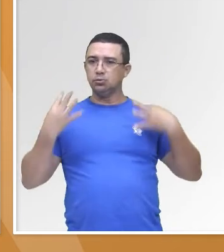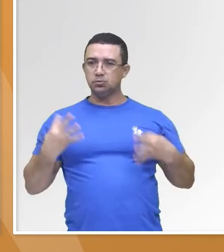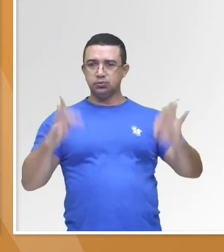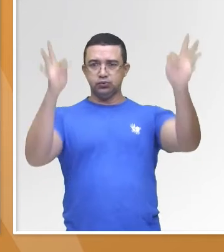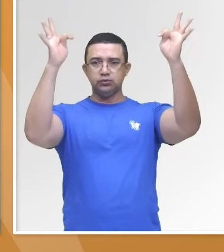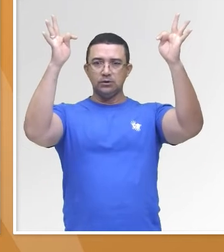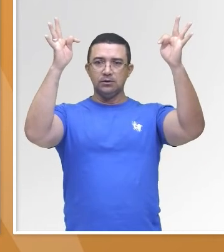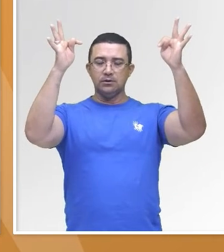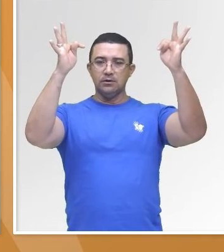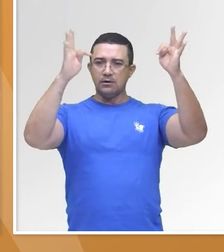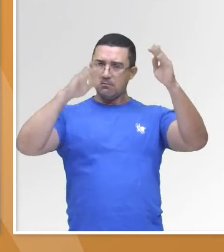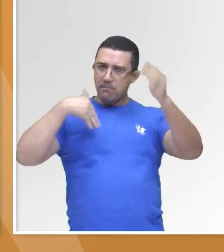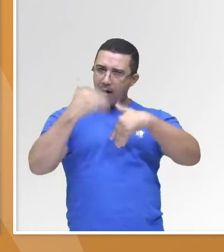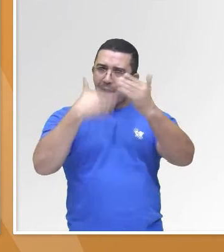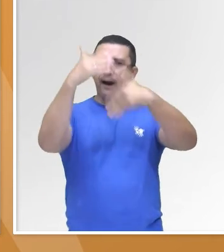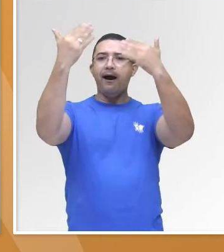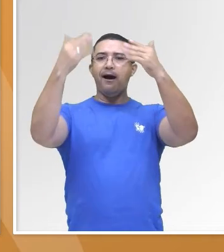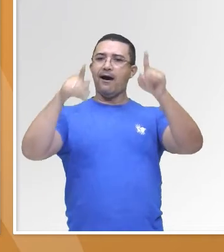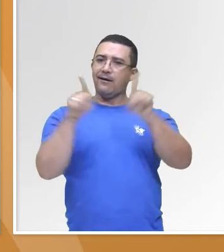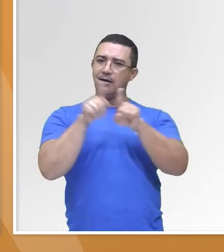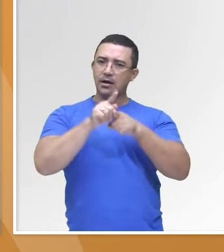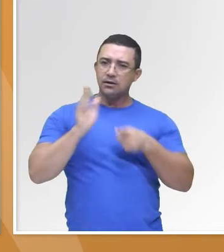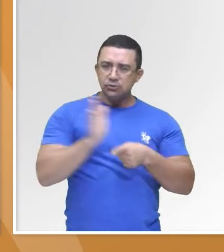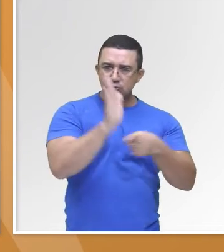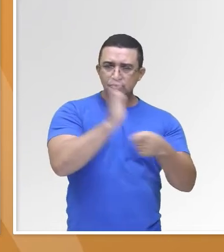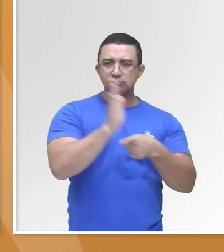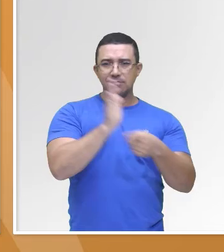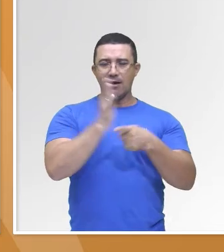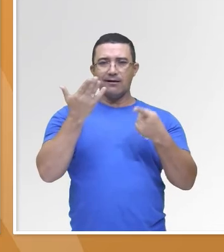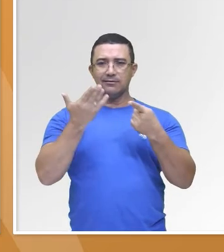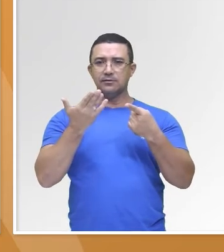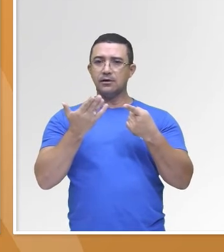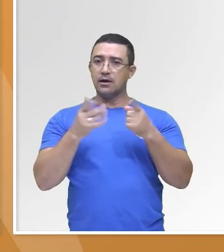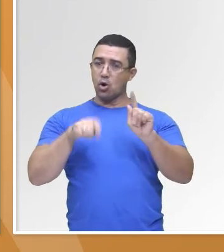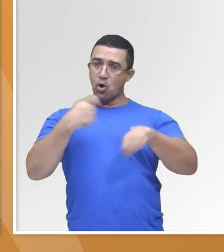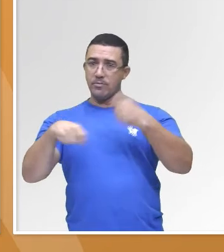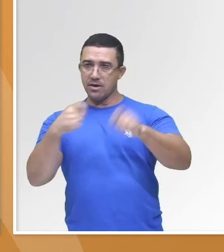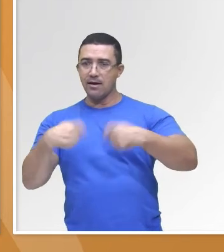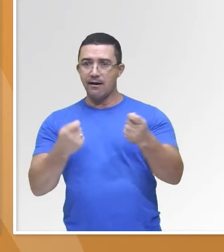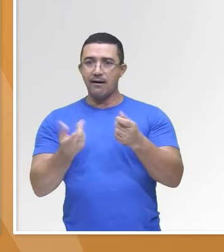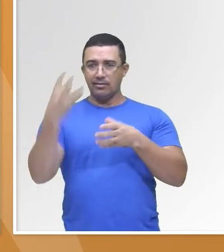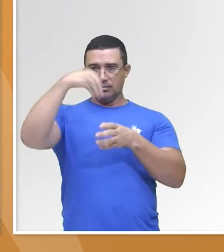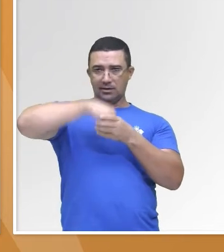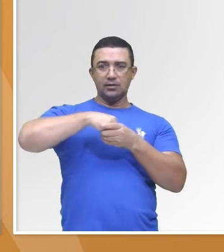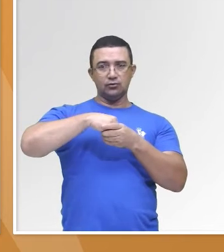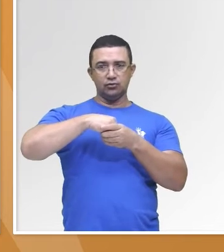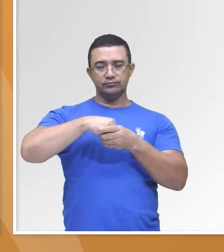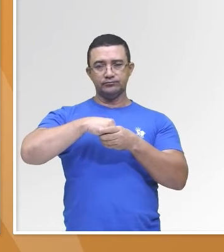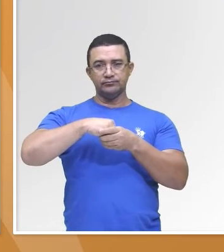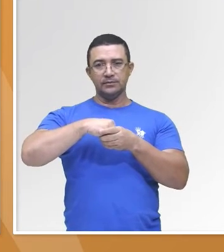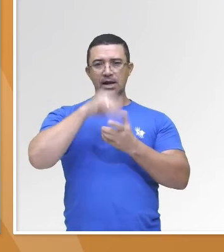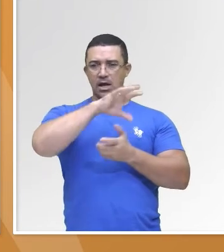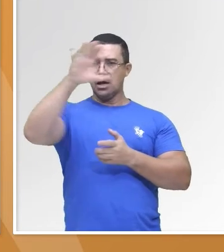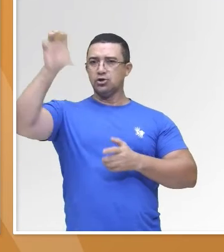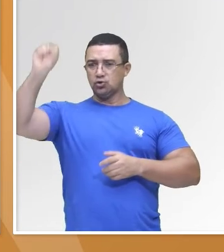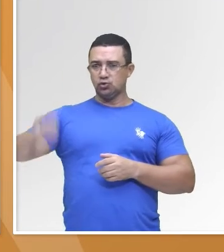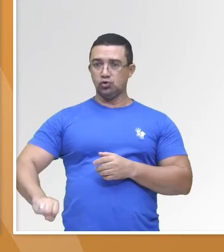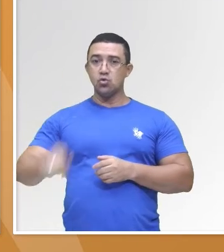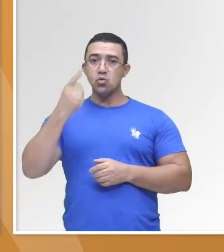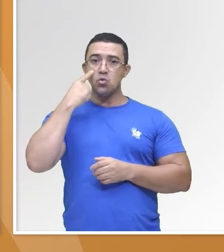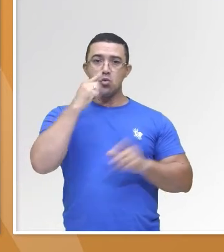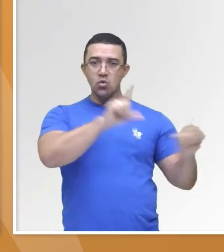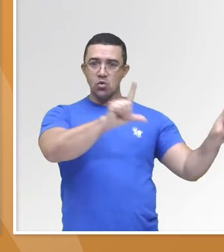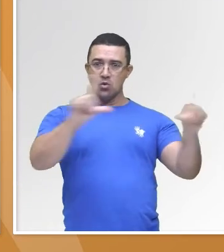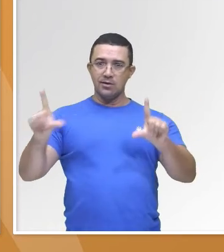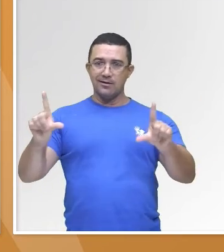industrial para abastecimento, né, do mercado interno, certo? Então, observem aí a imagem, tá, de